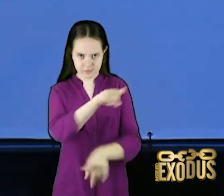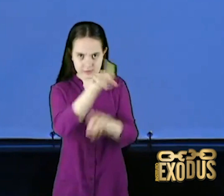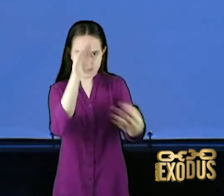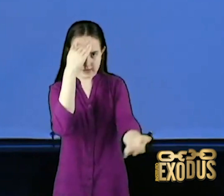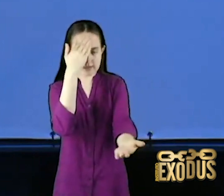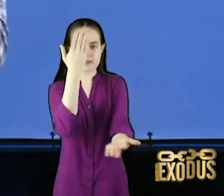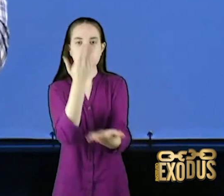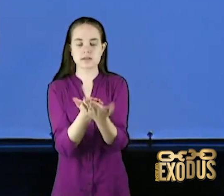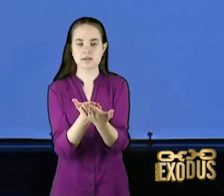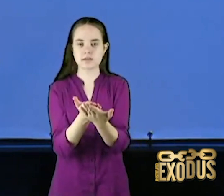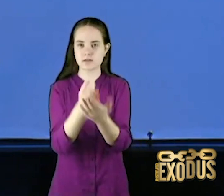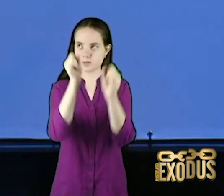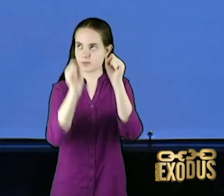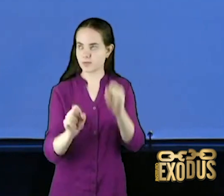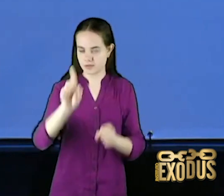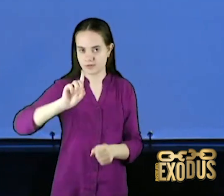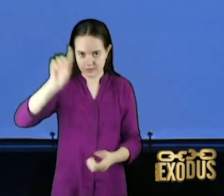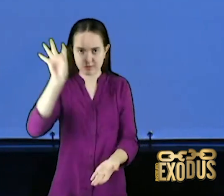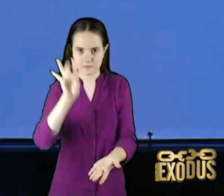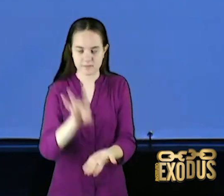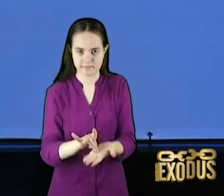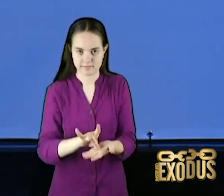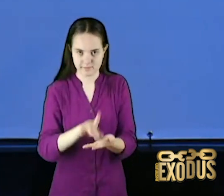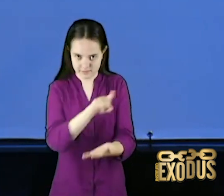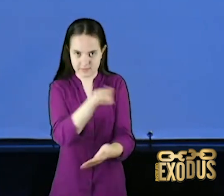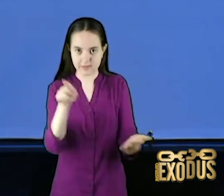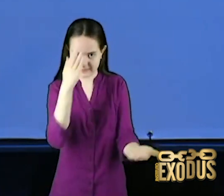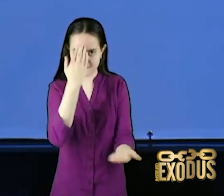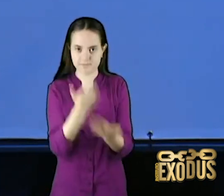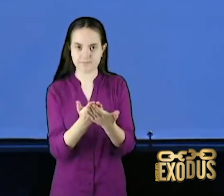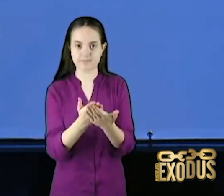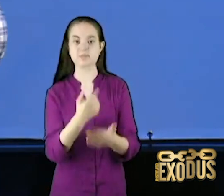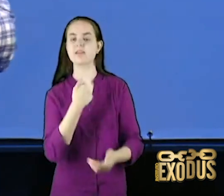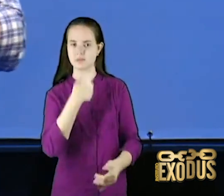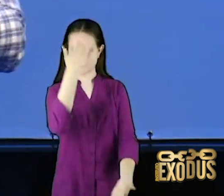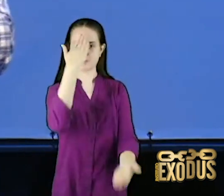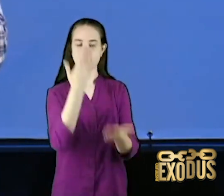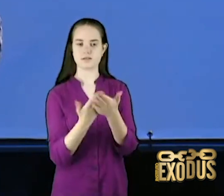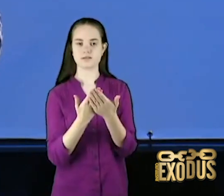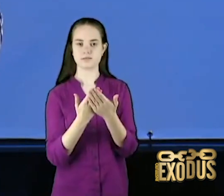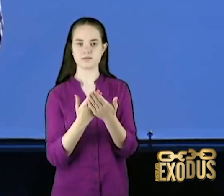verdade? Você crê nisso? Gente, eu creio por mim e por você.